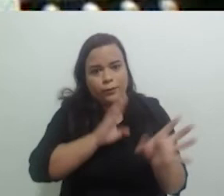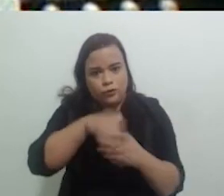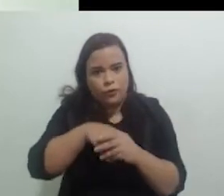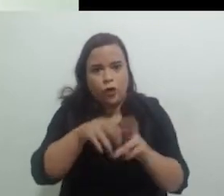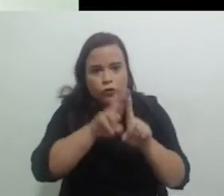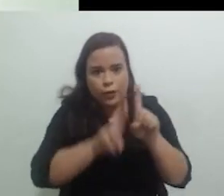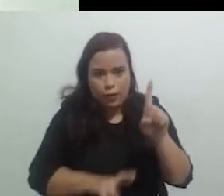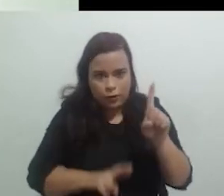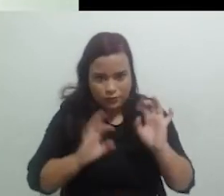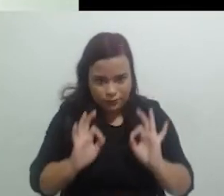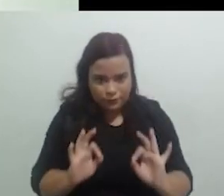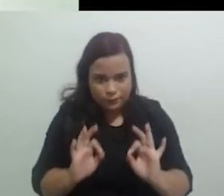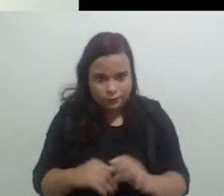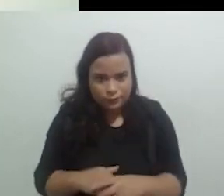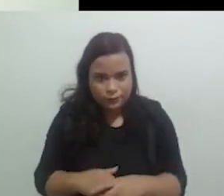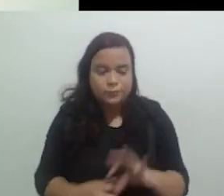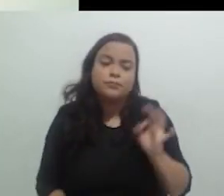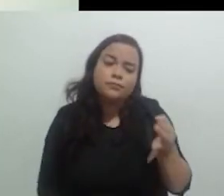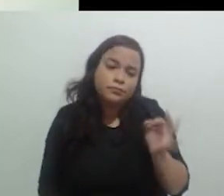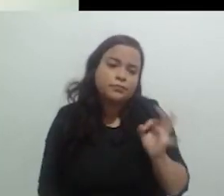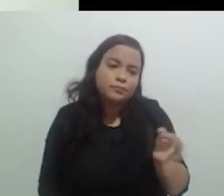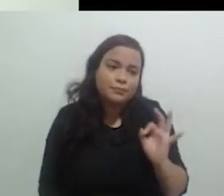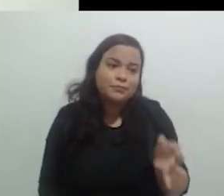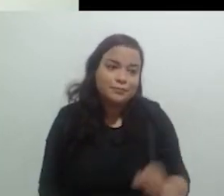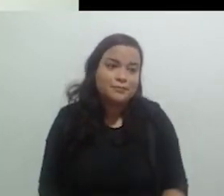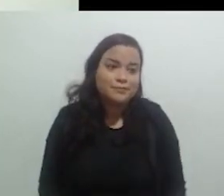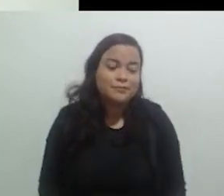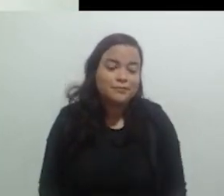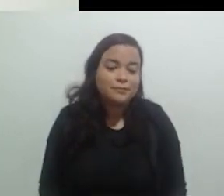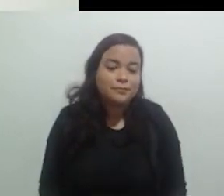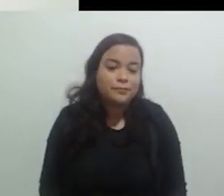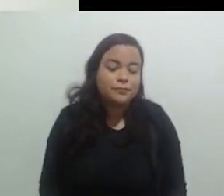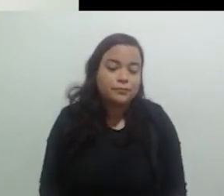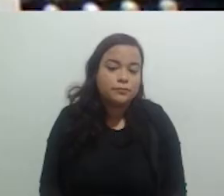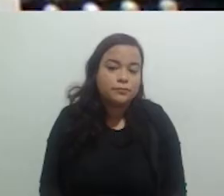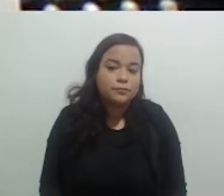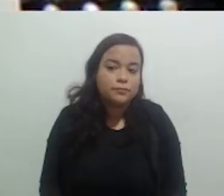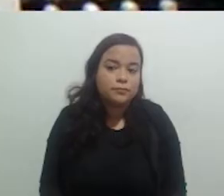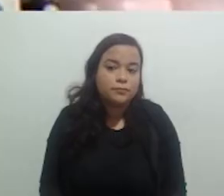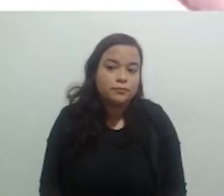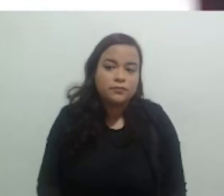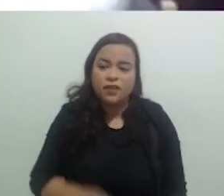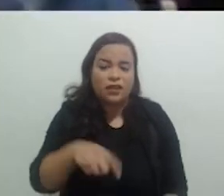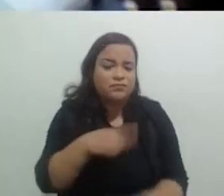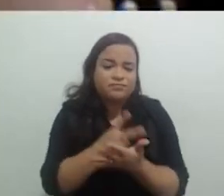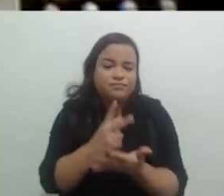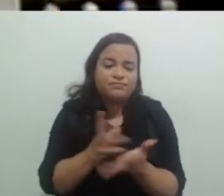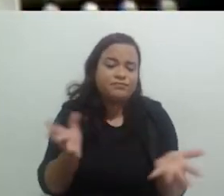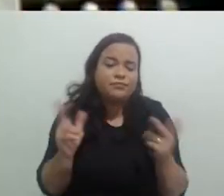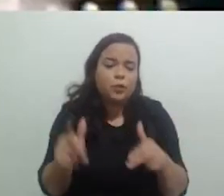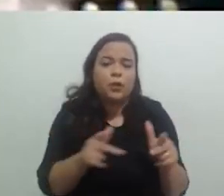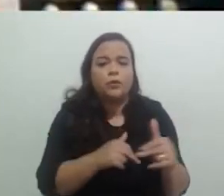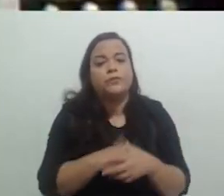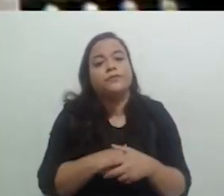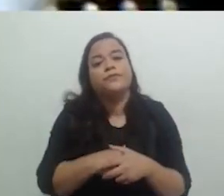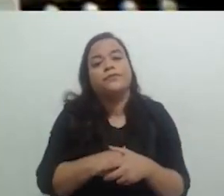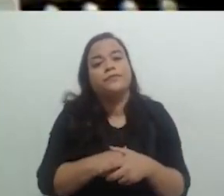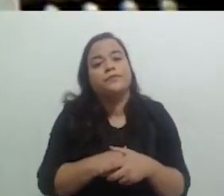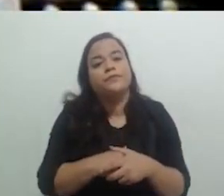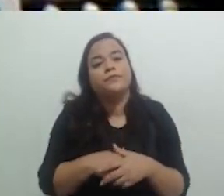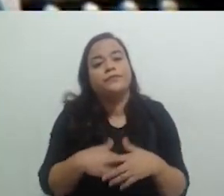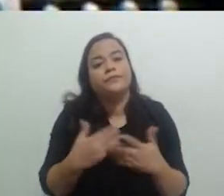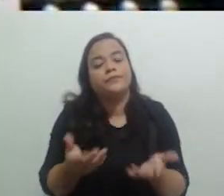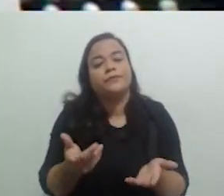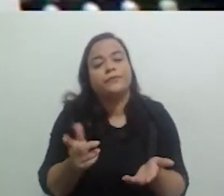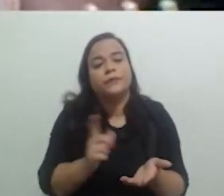vivo está prescrito. É, que na realidade está prescrito também. Está chovendo um olhar. Bom, vamos, os independentes de pau, nós tínhamos